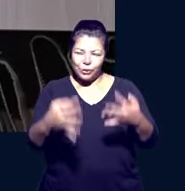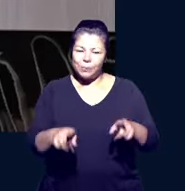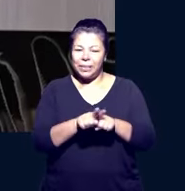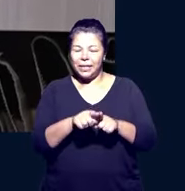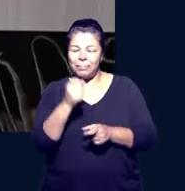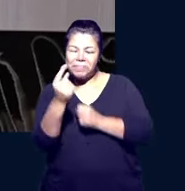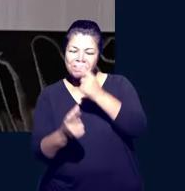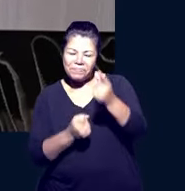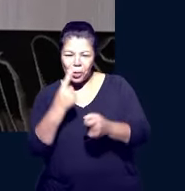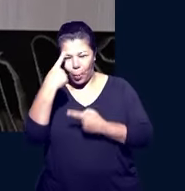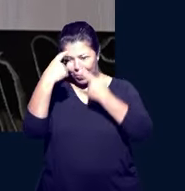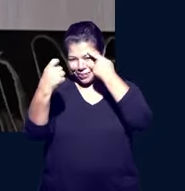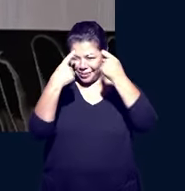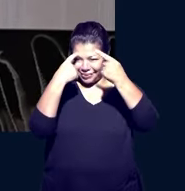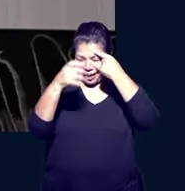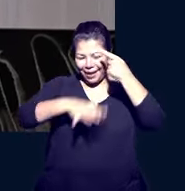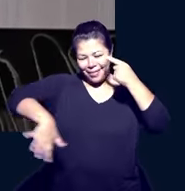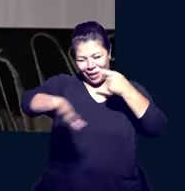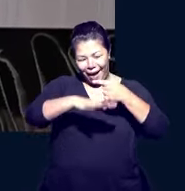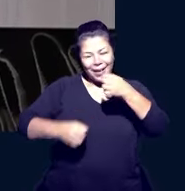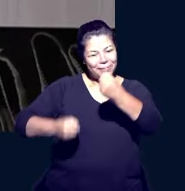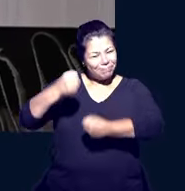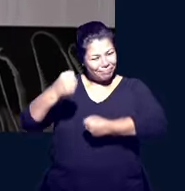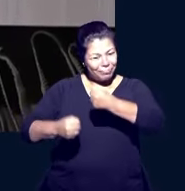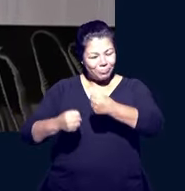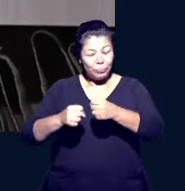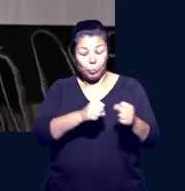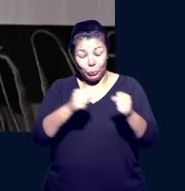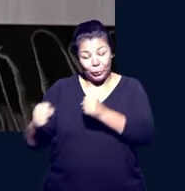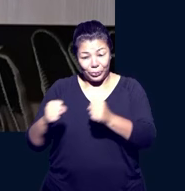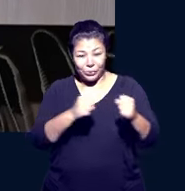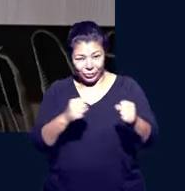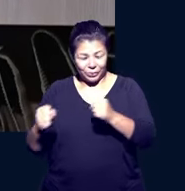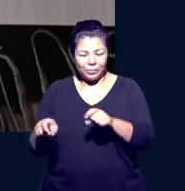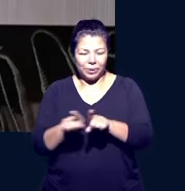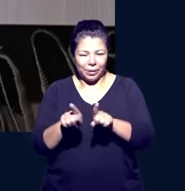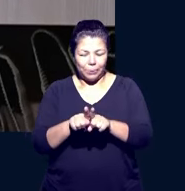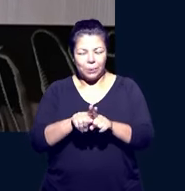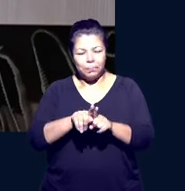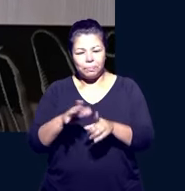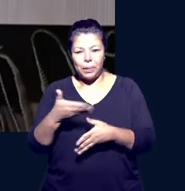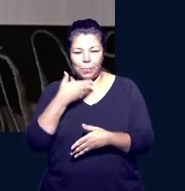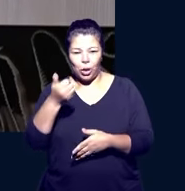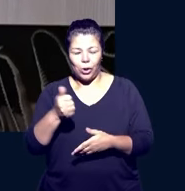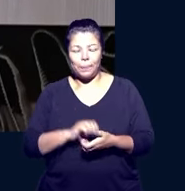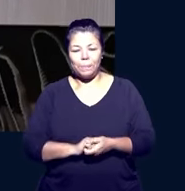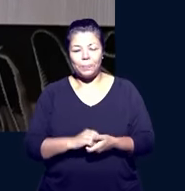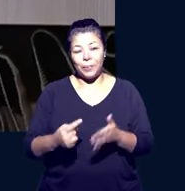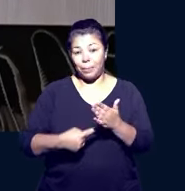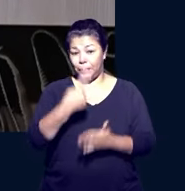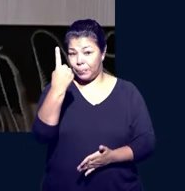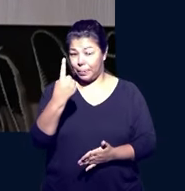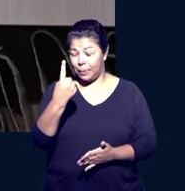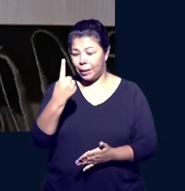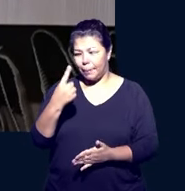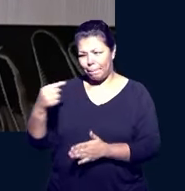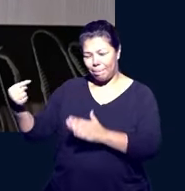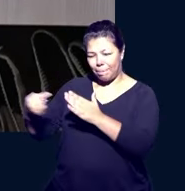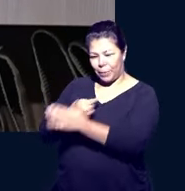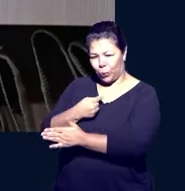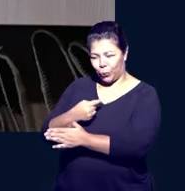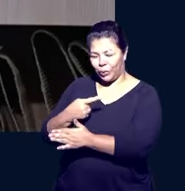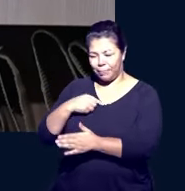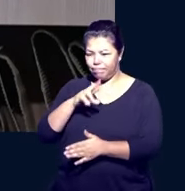minhas ideias sobre o poder judiciário sobretudo como aprimorá-lo primeira pergunta a responder é o que